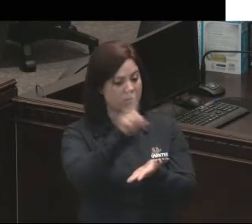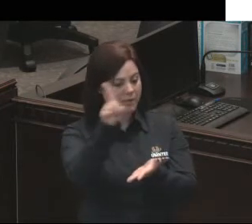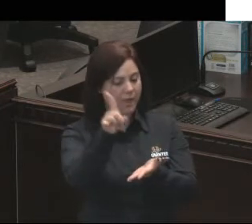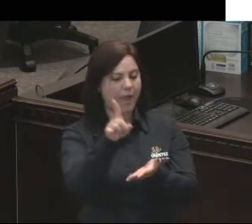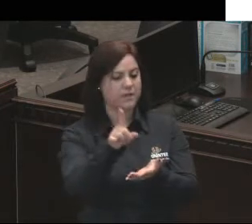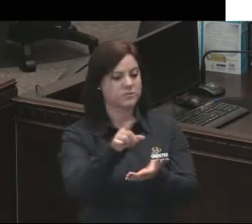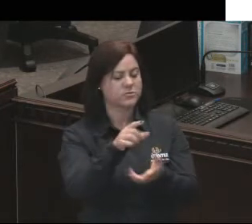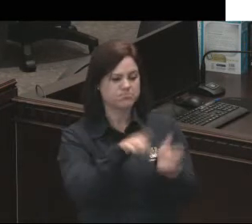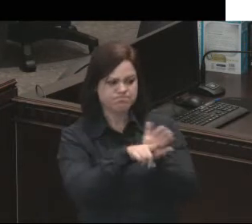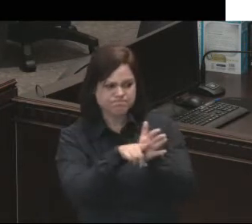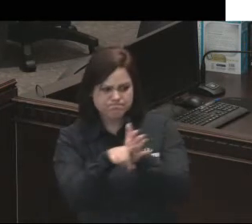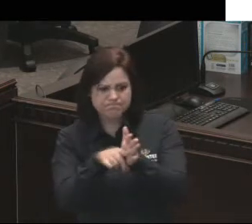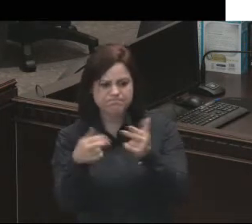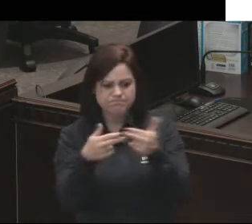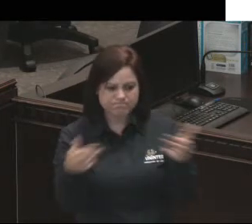problema e é bastante vendido